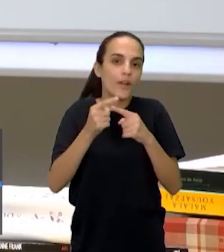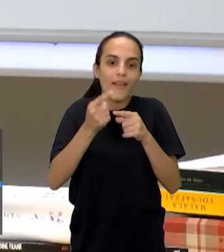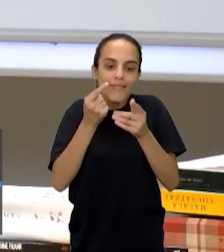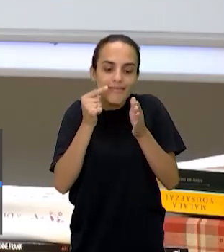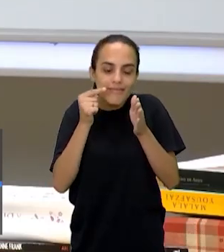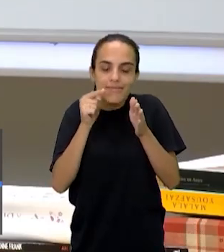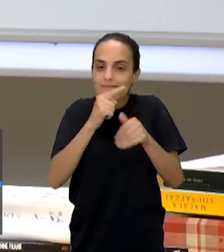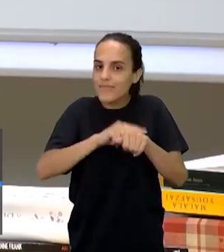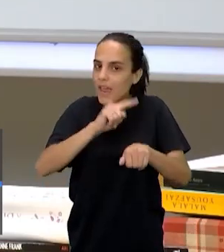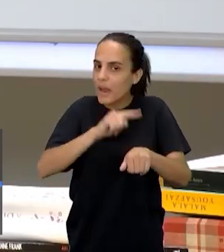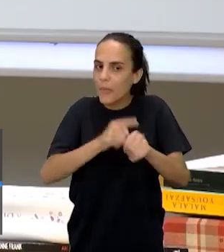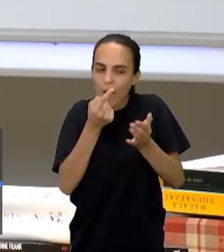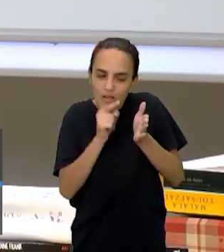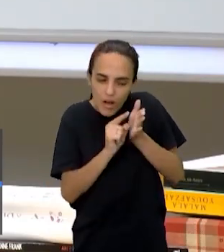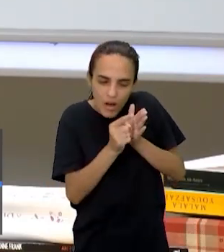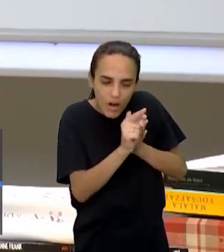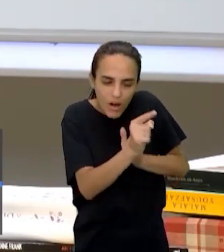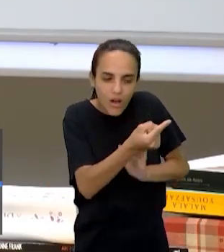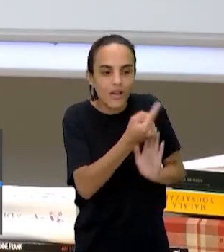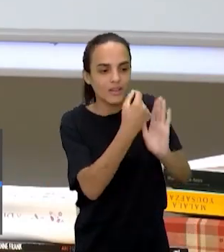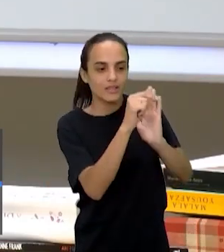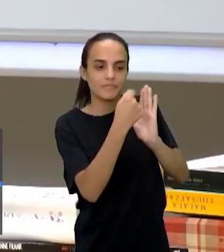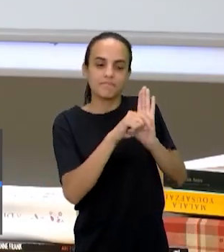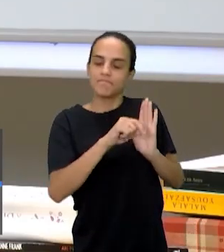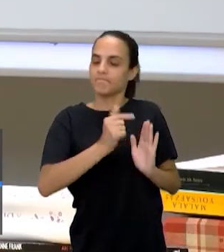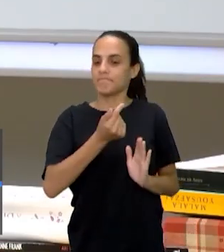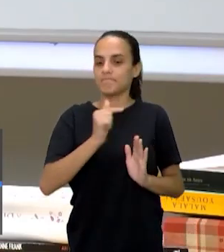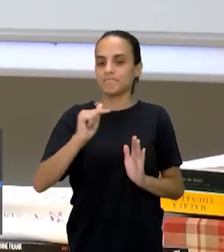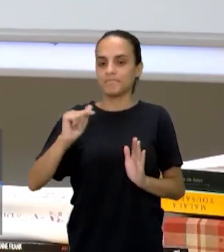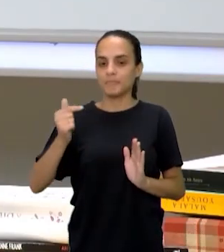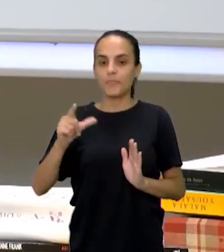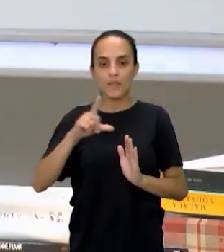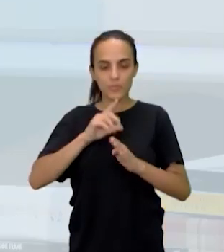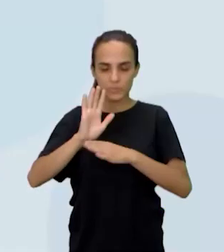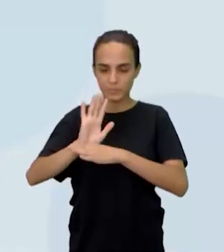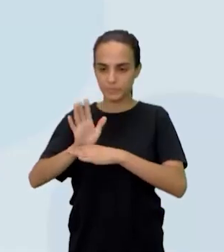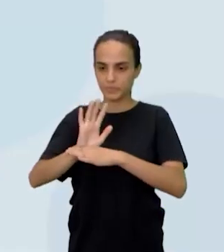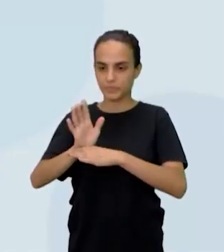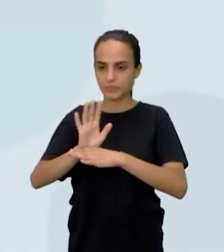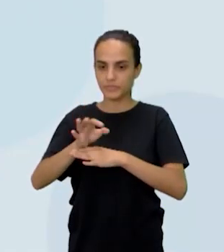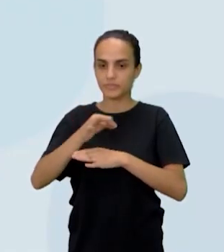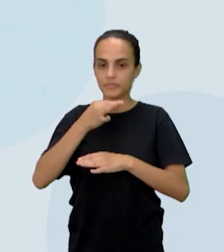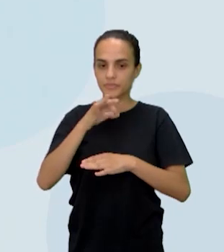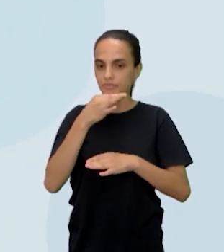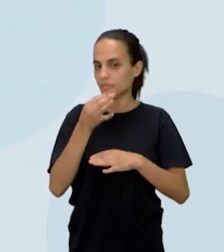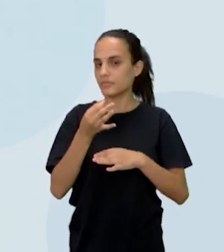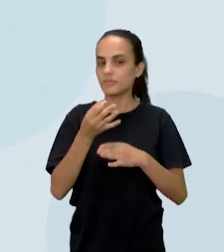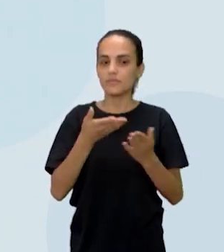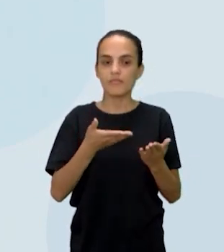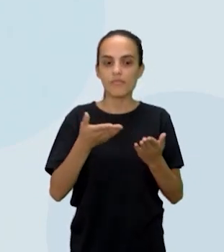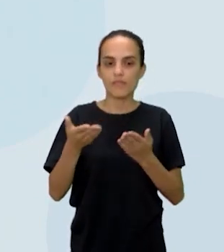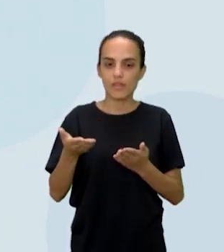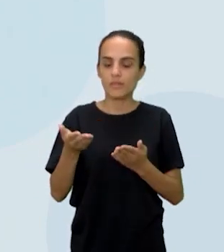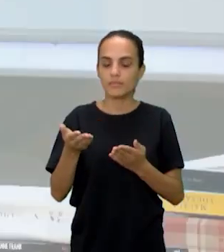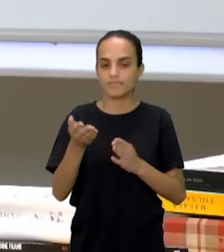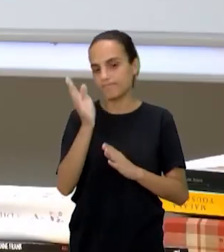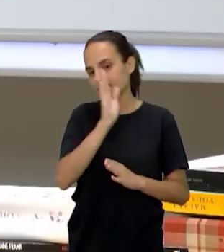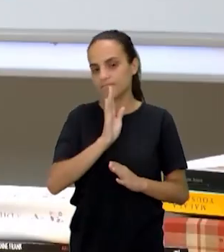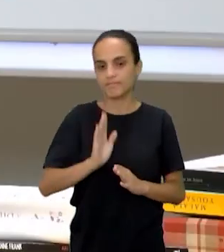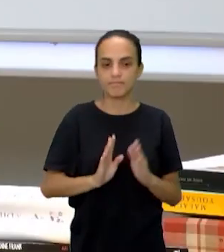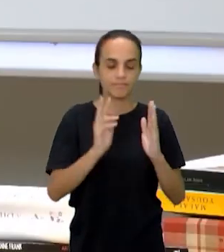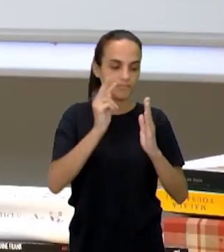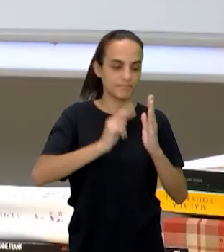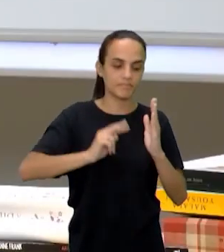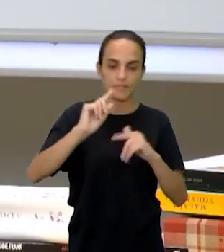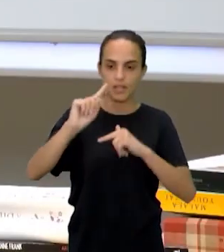no texto, mergulhar na escrita. E a gente vai trazer aí um vídeo para vocês que está comentando um pouquinho sobre essa questão do brasileiro e a leitura,